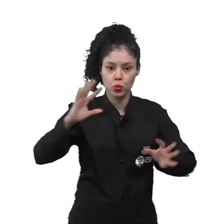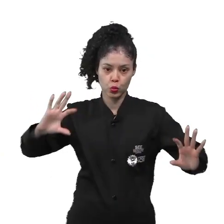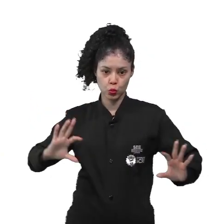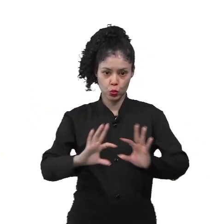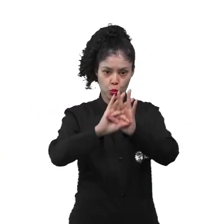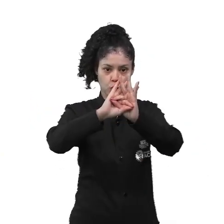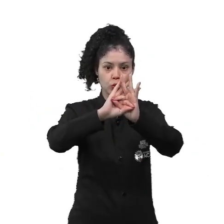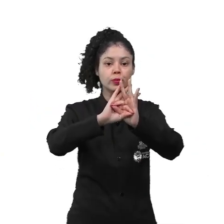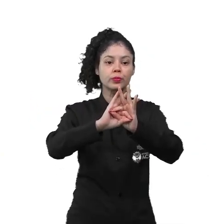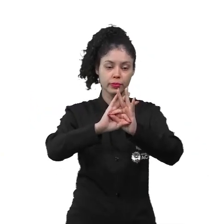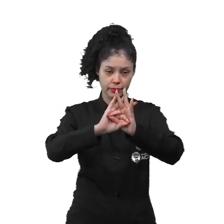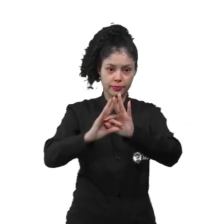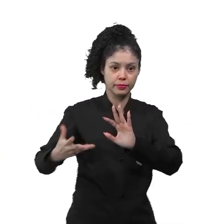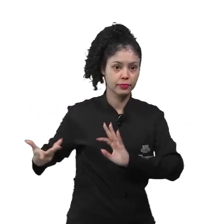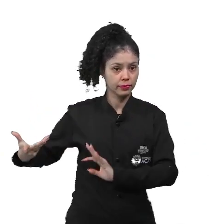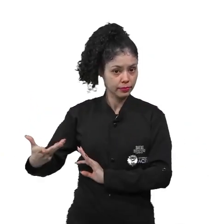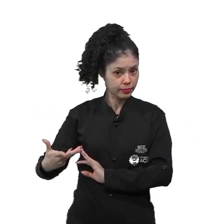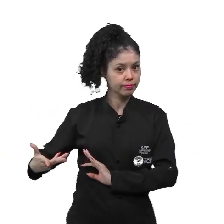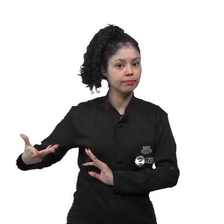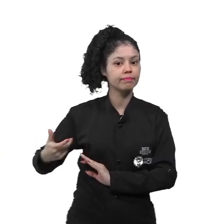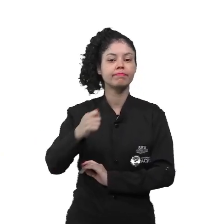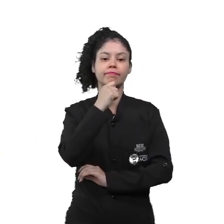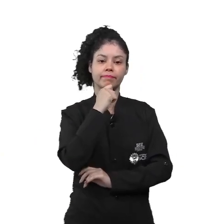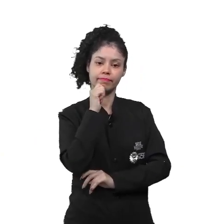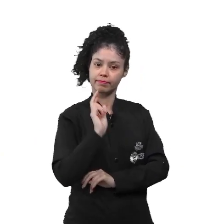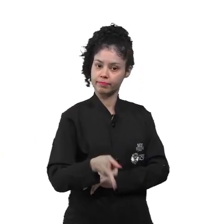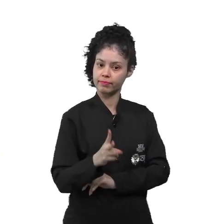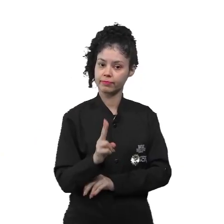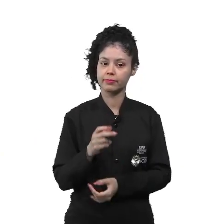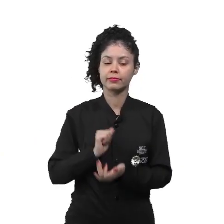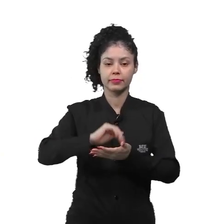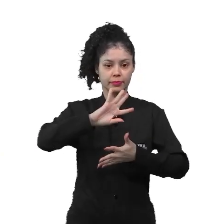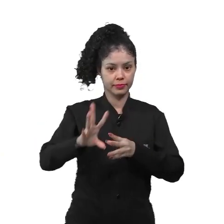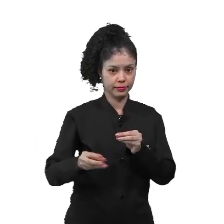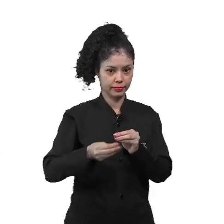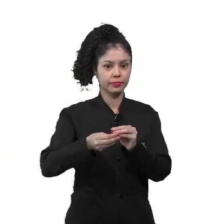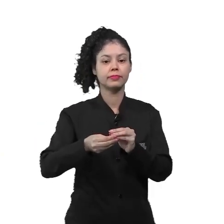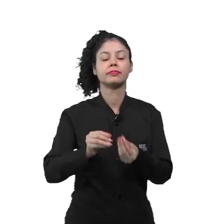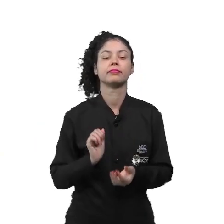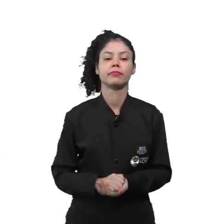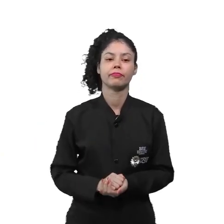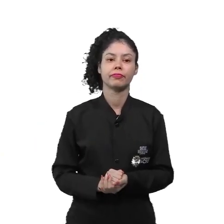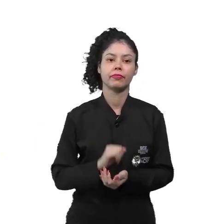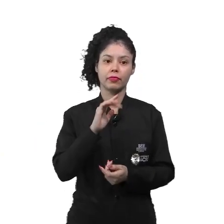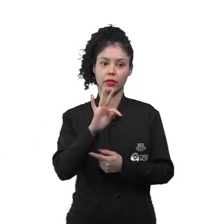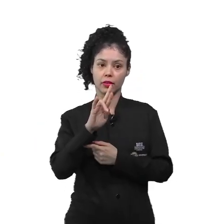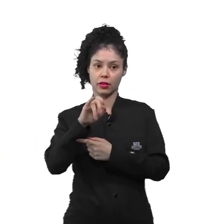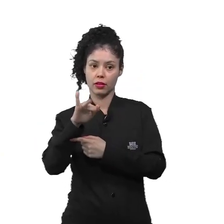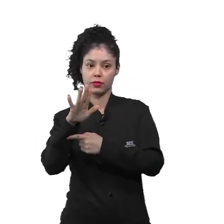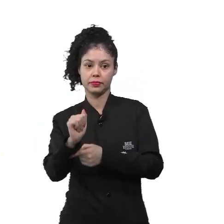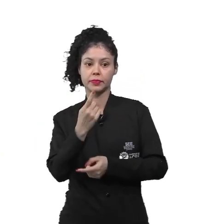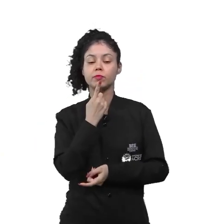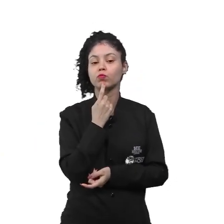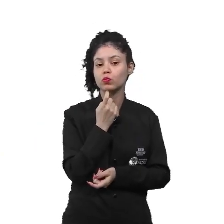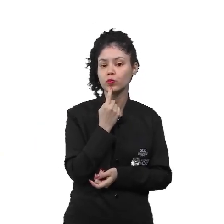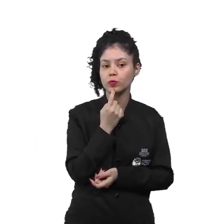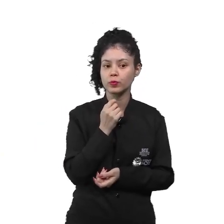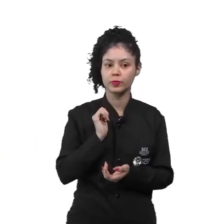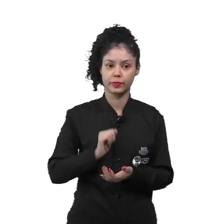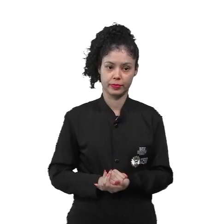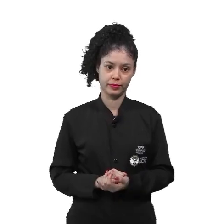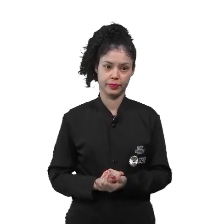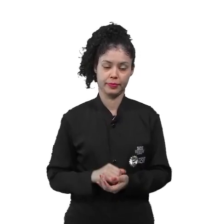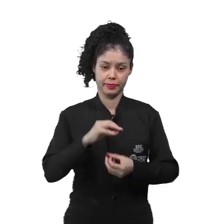ligações. Então, essas bases nitrogenadas, elas sempre vão ser complementares. Então, a timina aqui, ó, que está em vermelho, que é